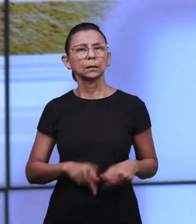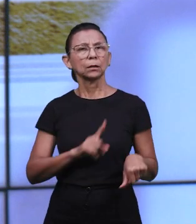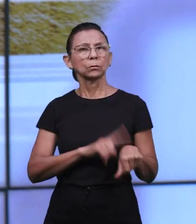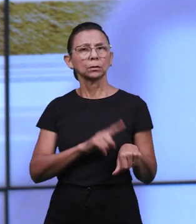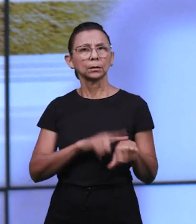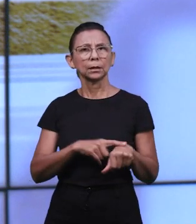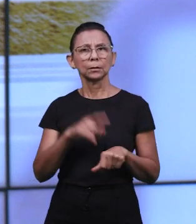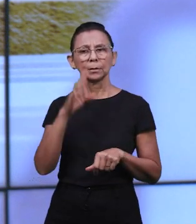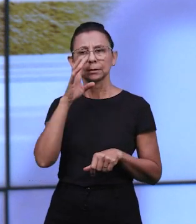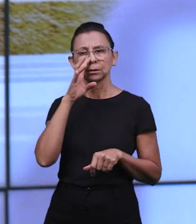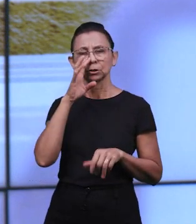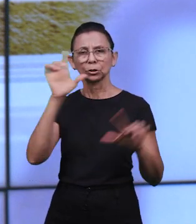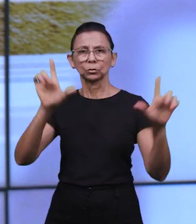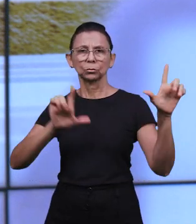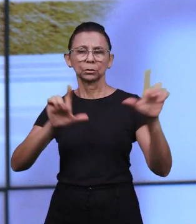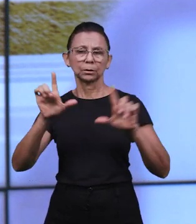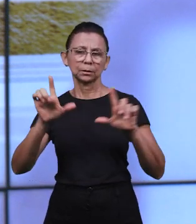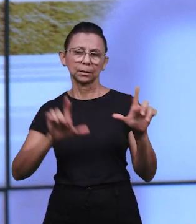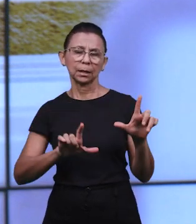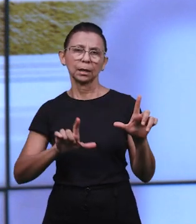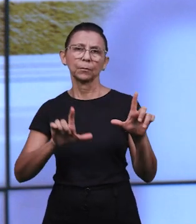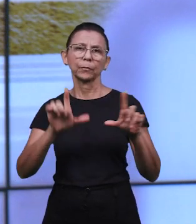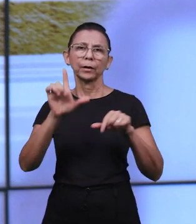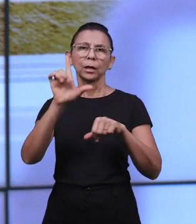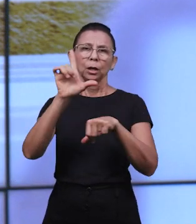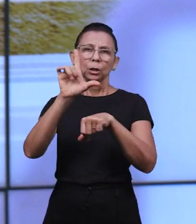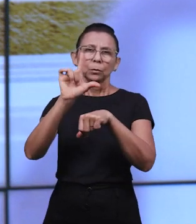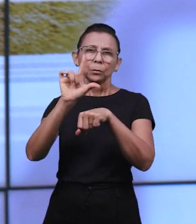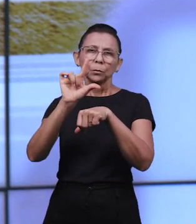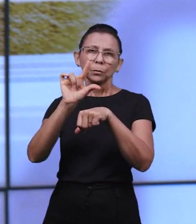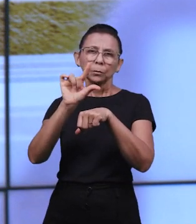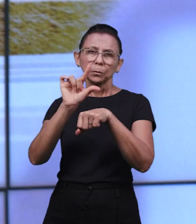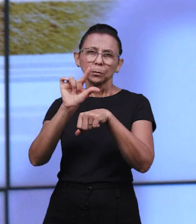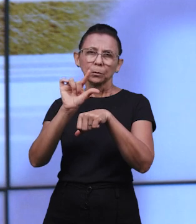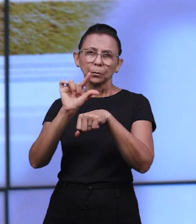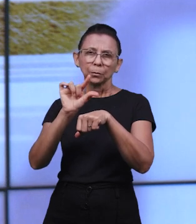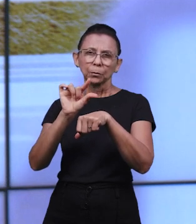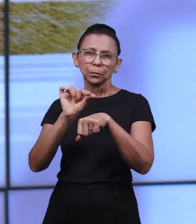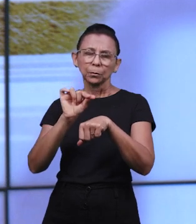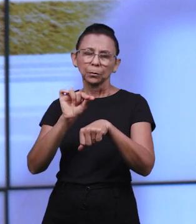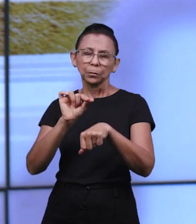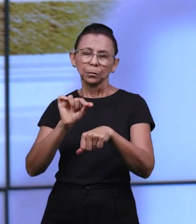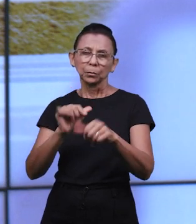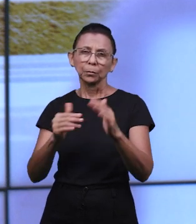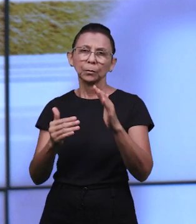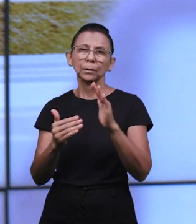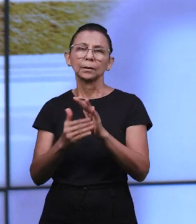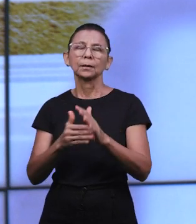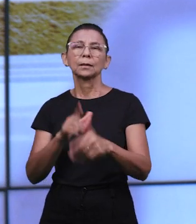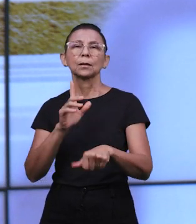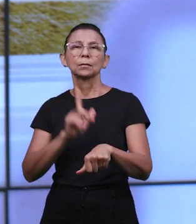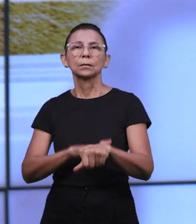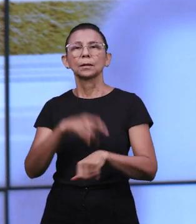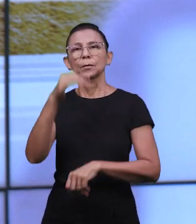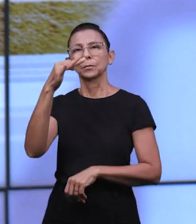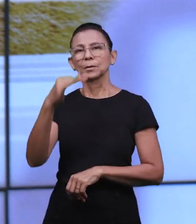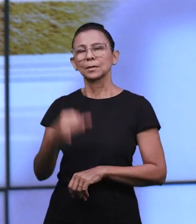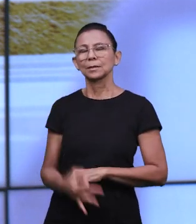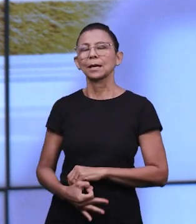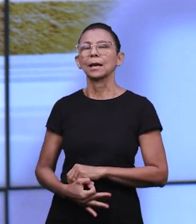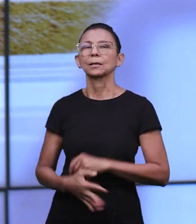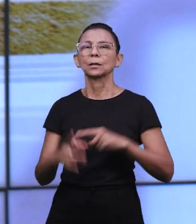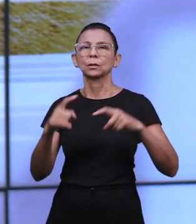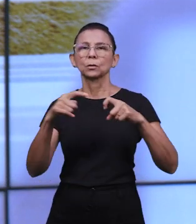seu filho fica nas telas, reduza aos poucos, até chegar pelo menos no tempo indicado pela Sociedade Brasileira